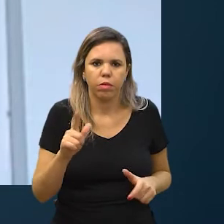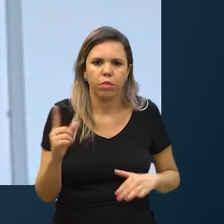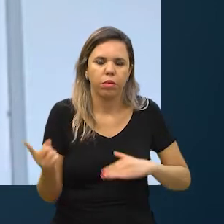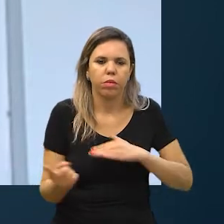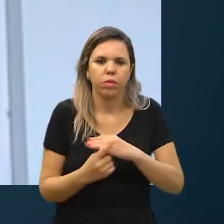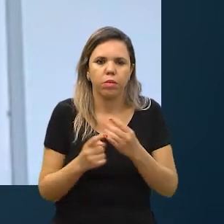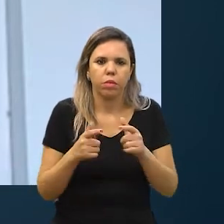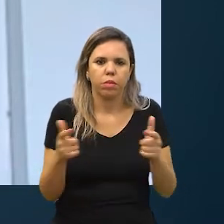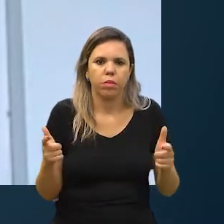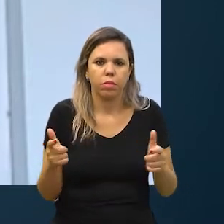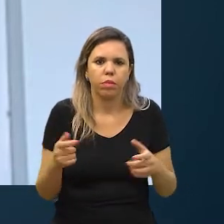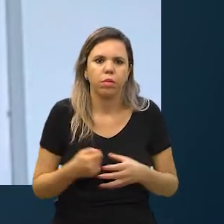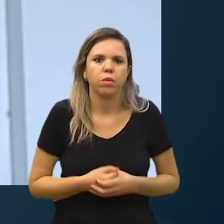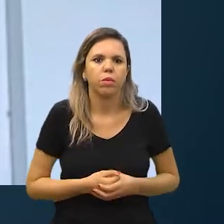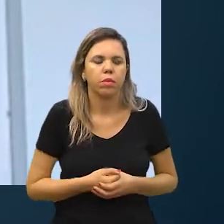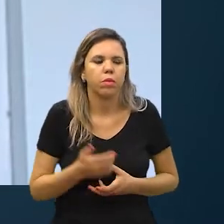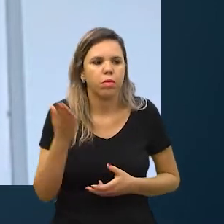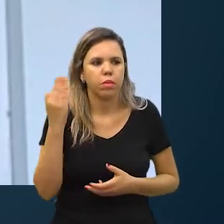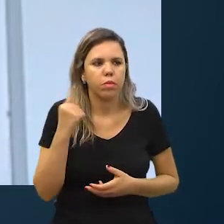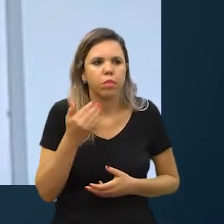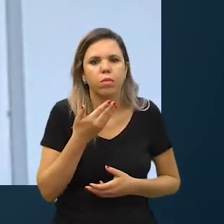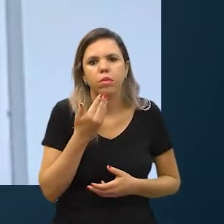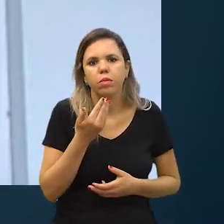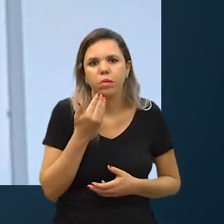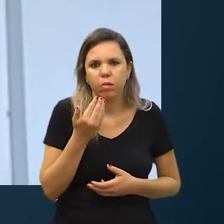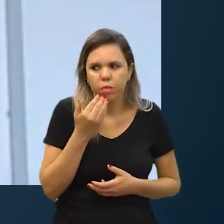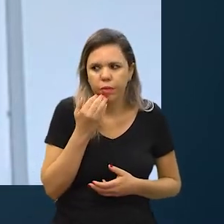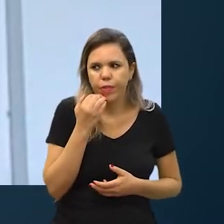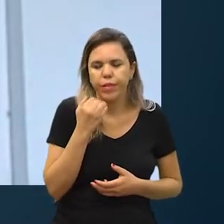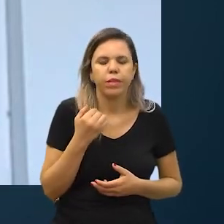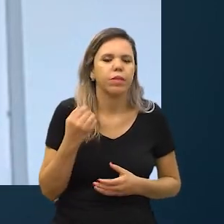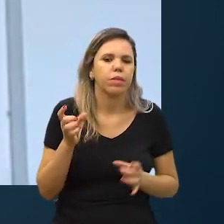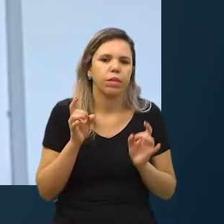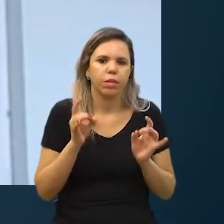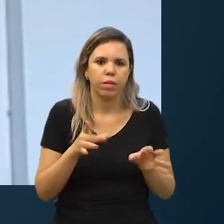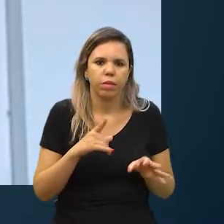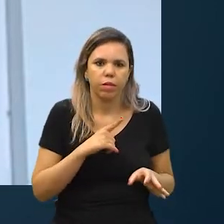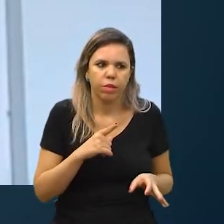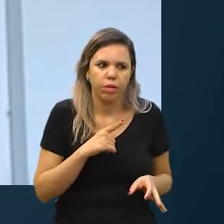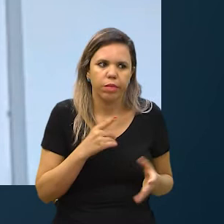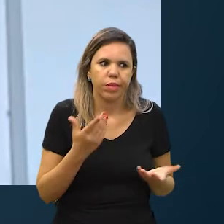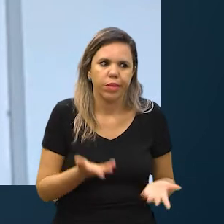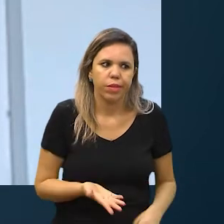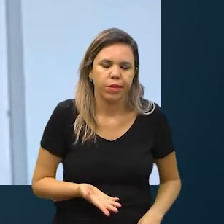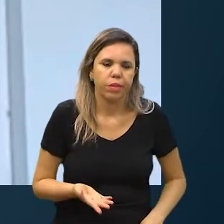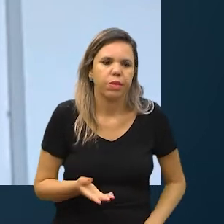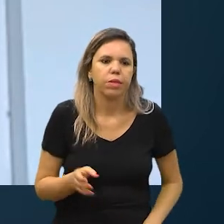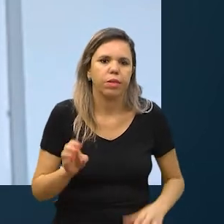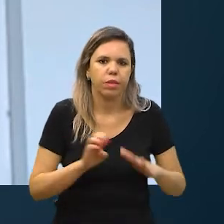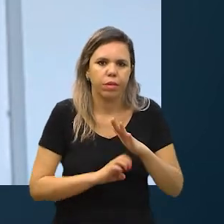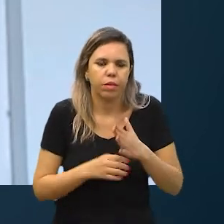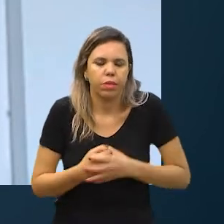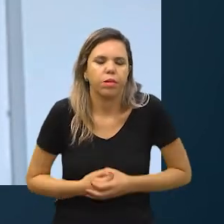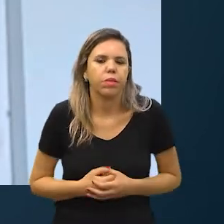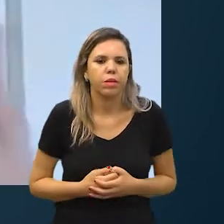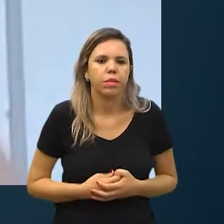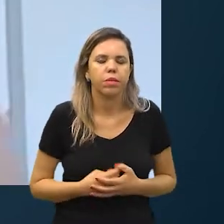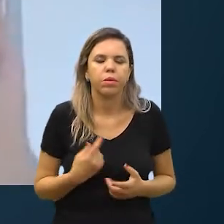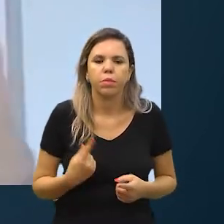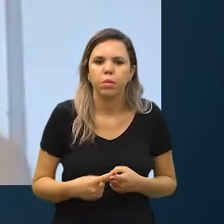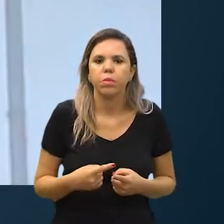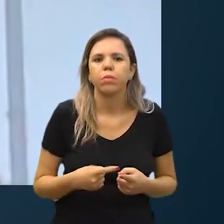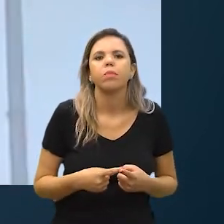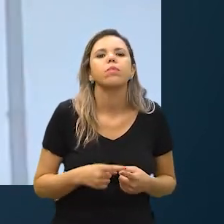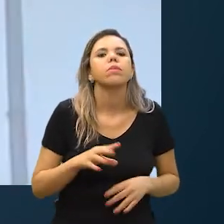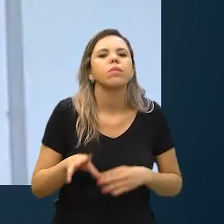bem grandes, mas para escalar, né, a gente sabe que é muito mais fácil pelo ciclo de vendas que a gente tem, pelo CAC, empresas médias, porque a